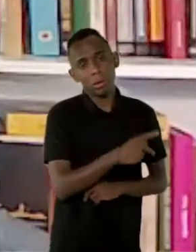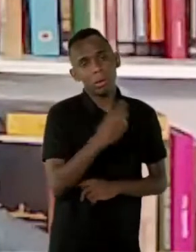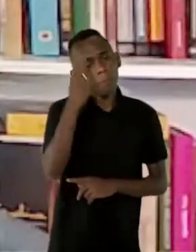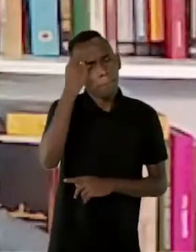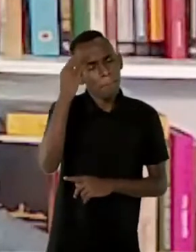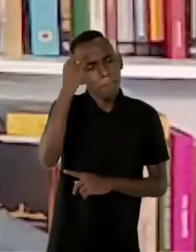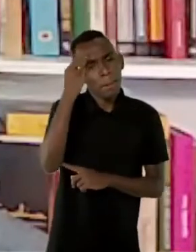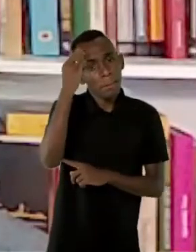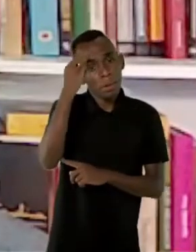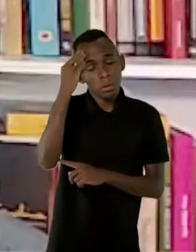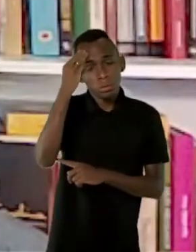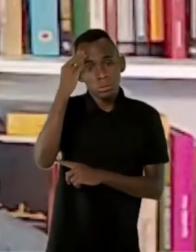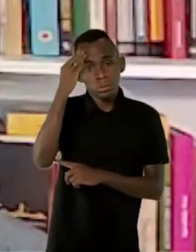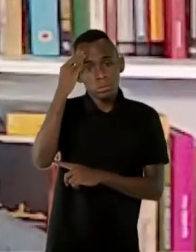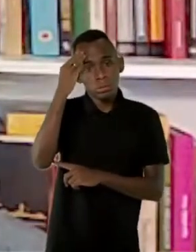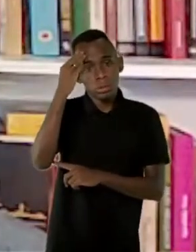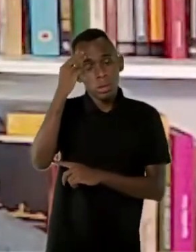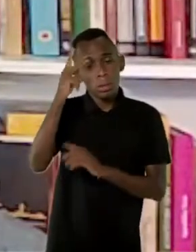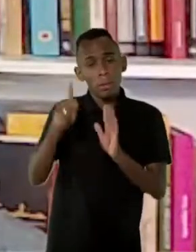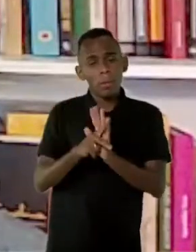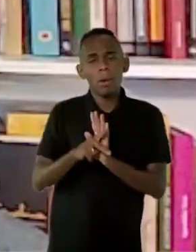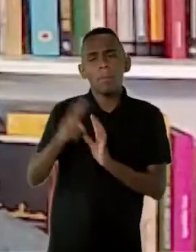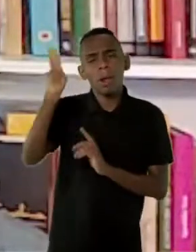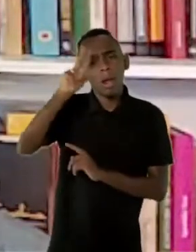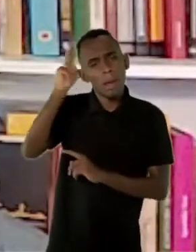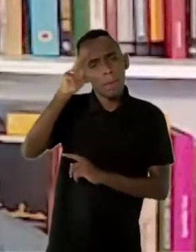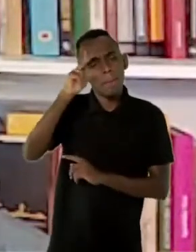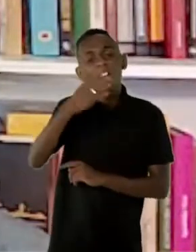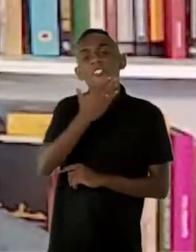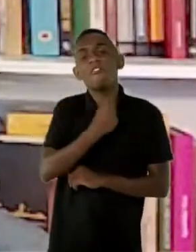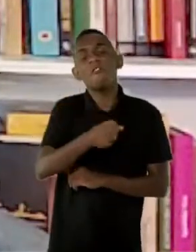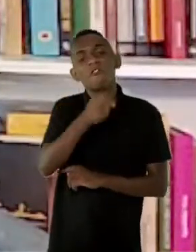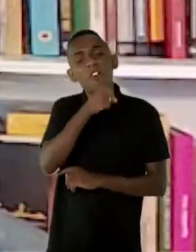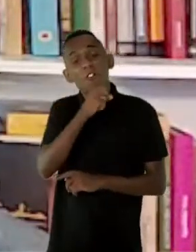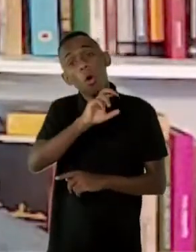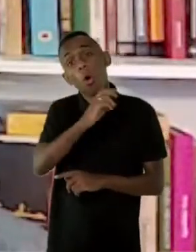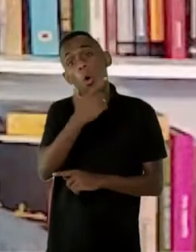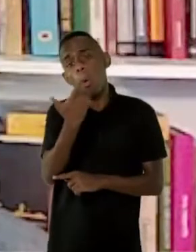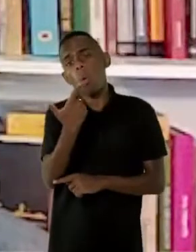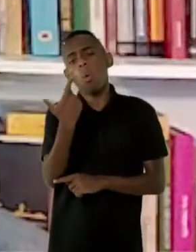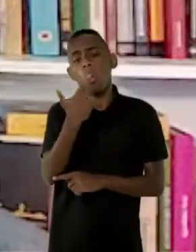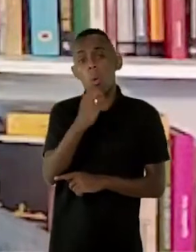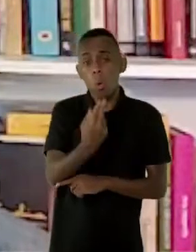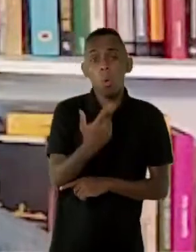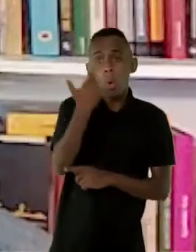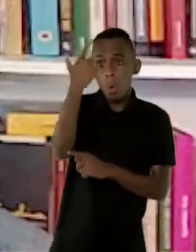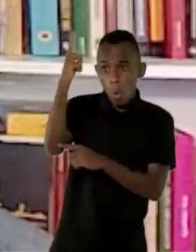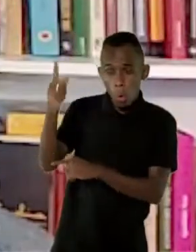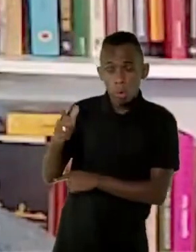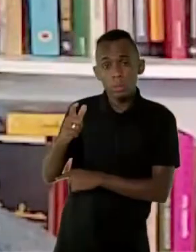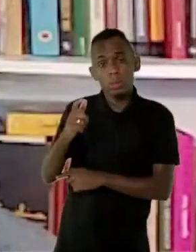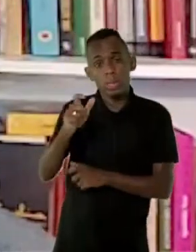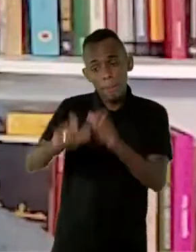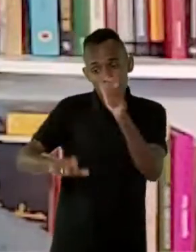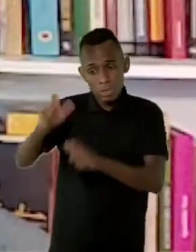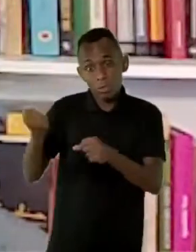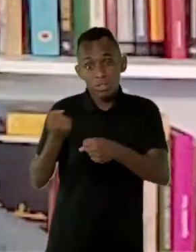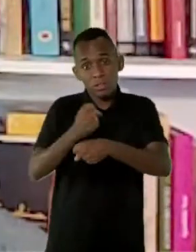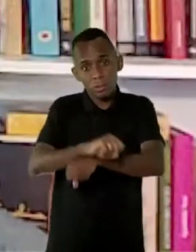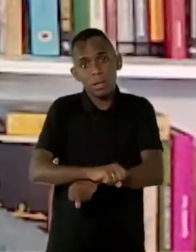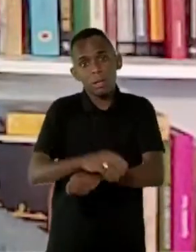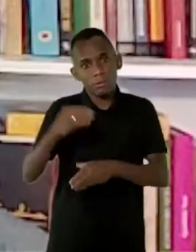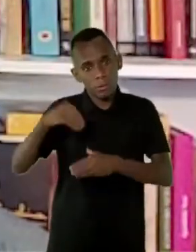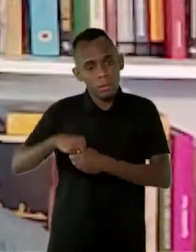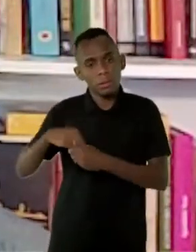dela, herdada talvez do avô, ou de outros africanizados que viveram, sobretudo em Sacramento. Sacramento tinha